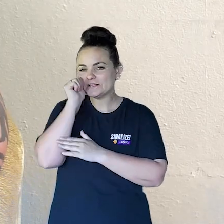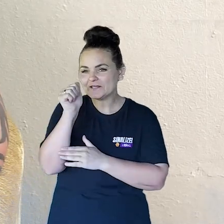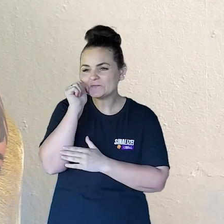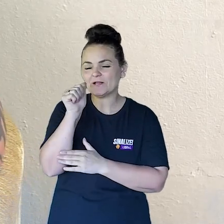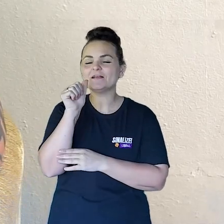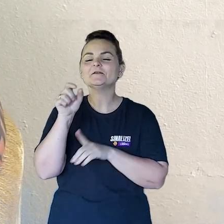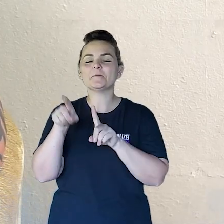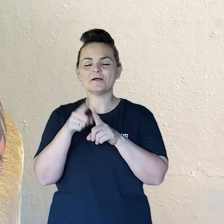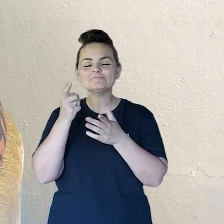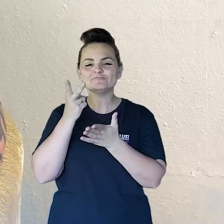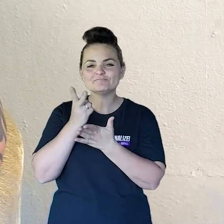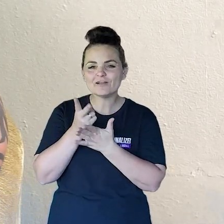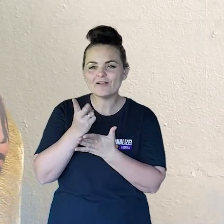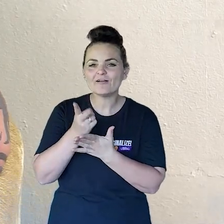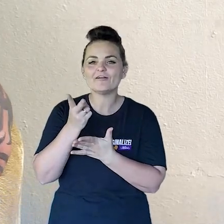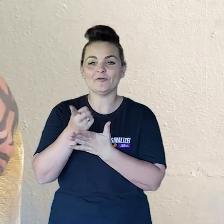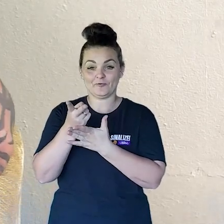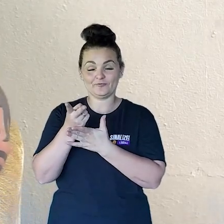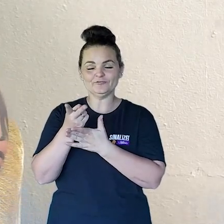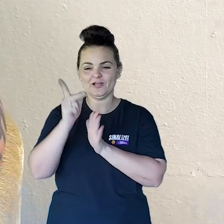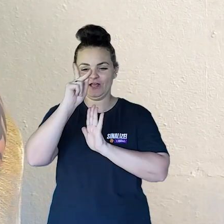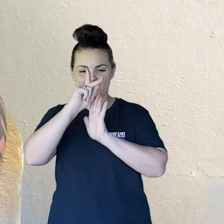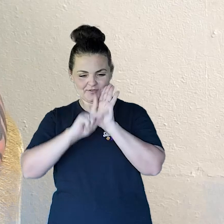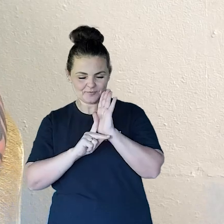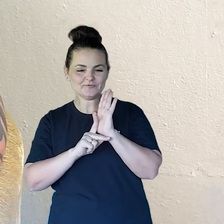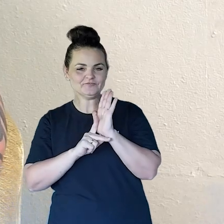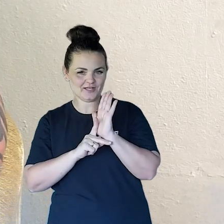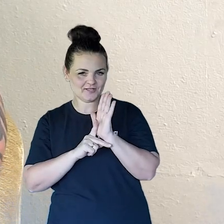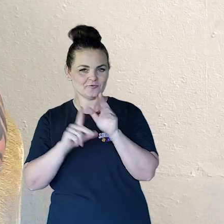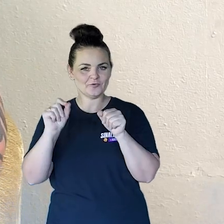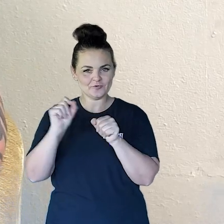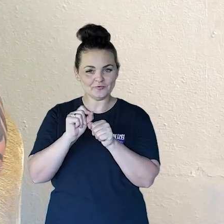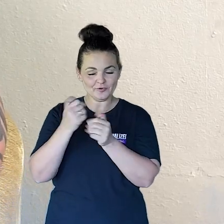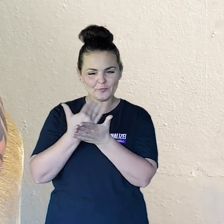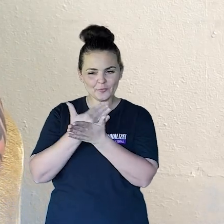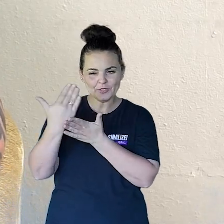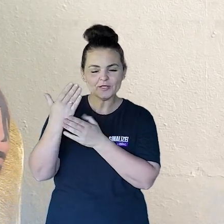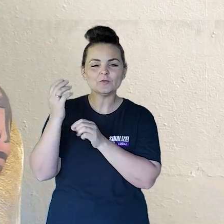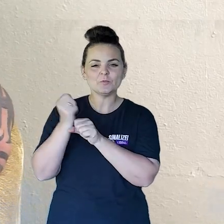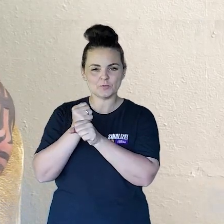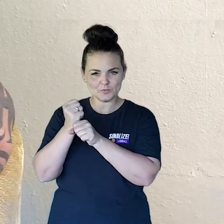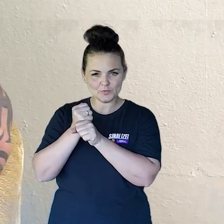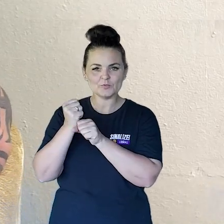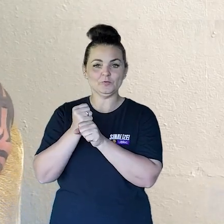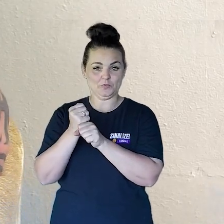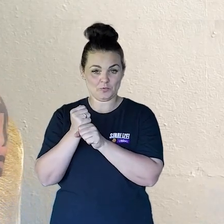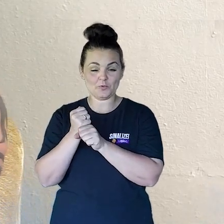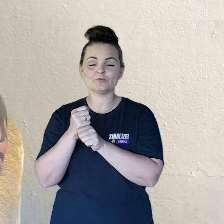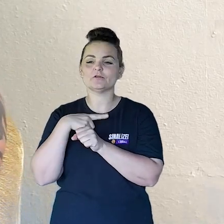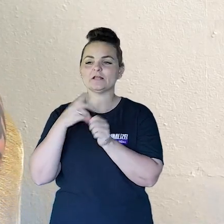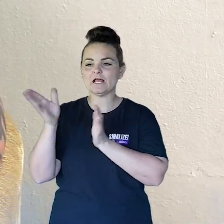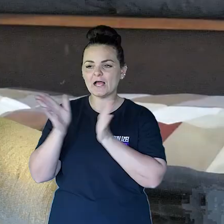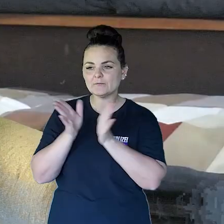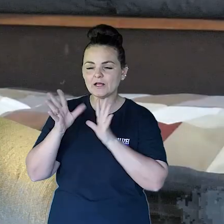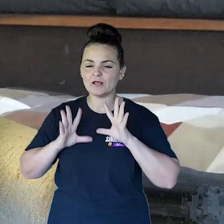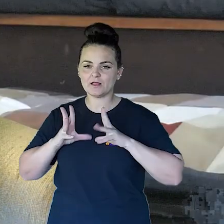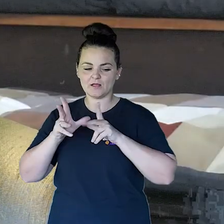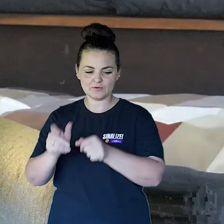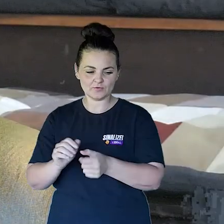redondo, essa questão desse projeto que foi lançado no início do ano, para ser acessível a todas.